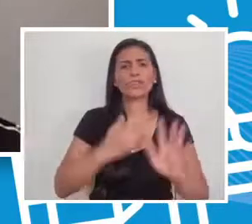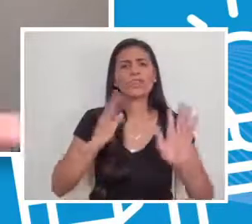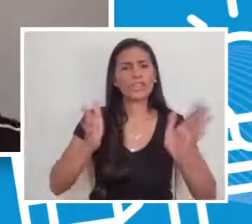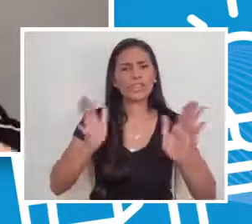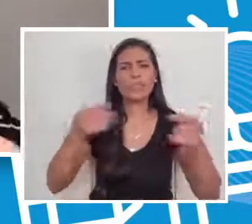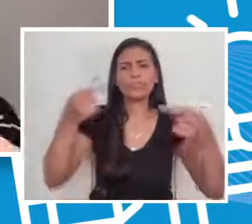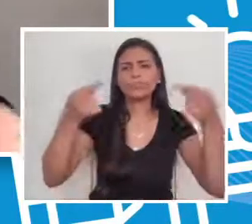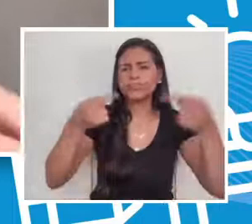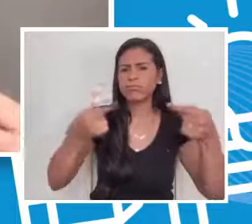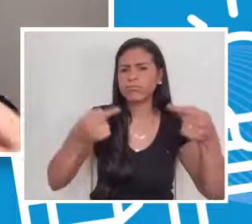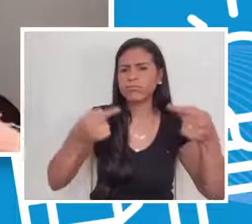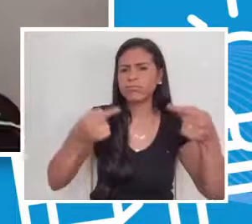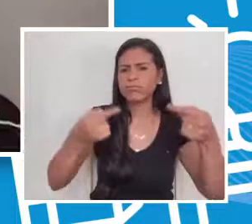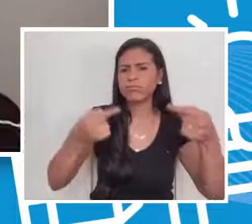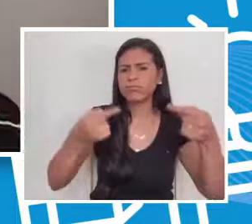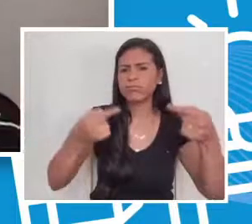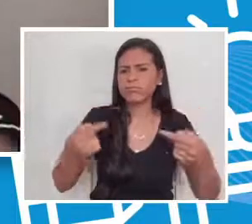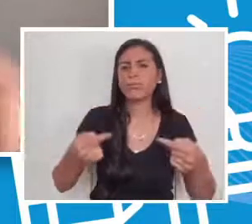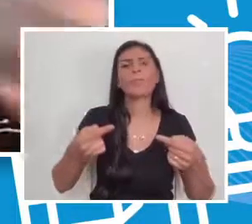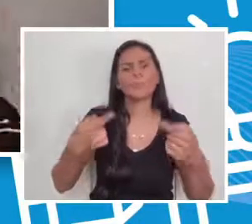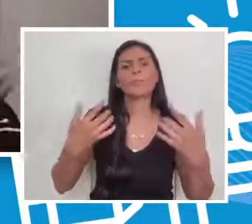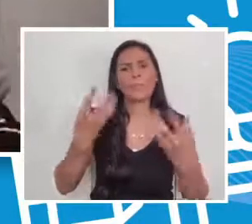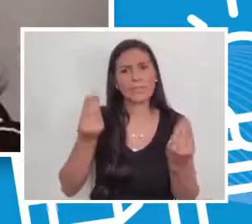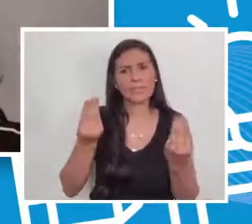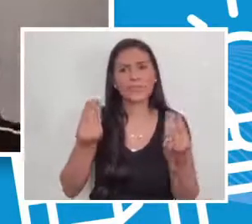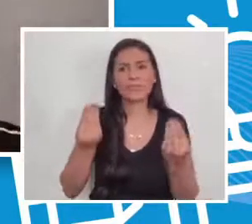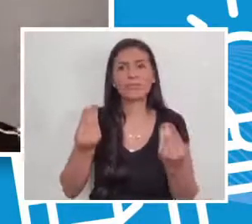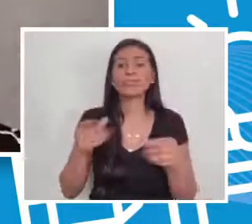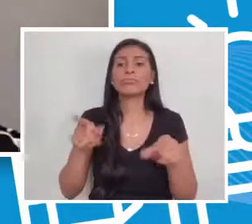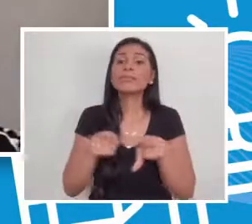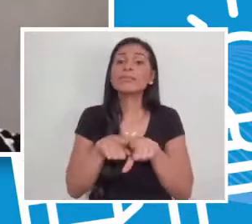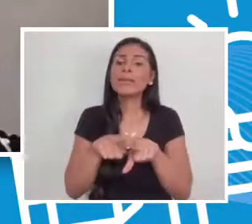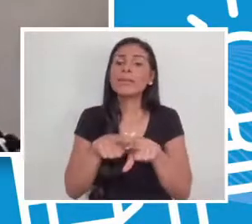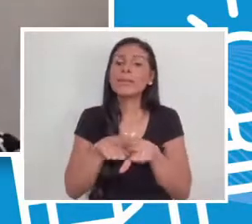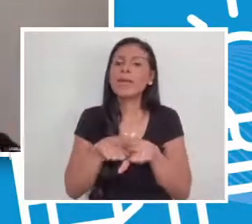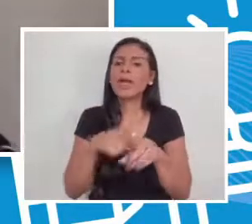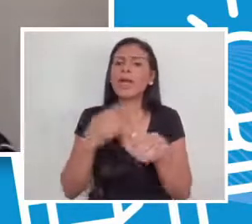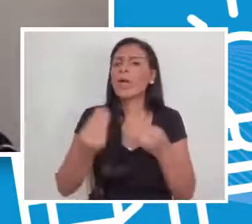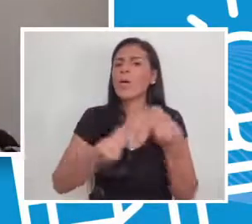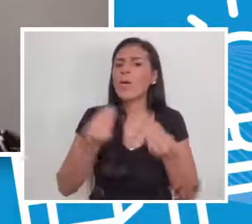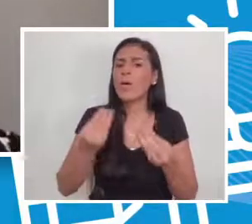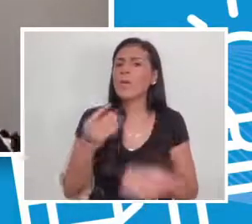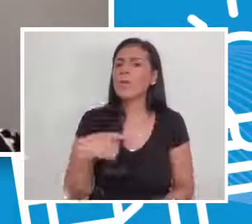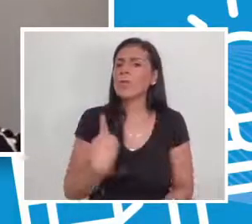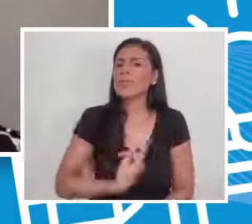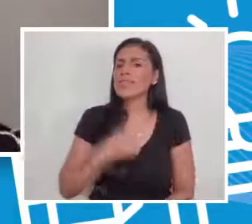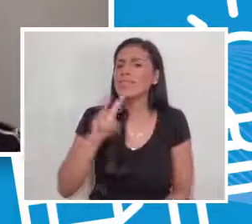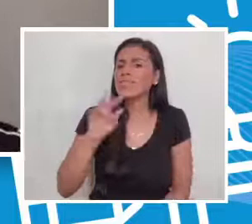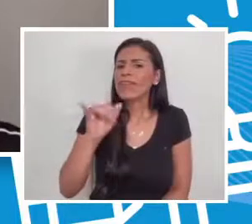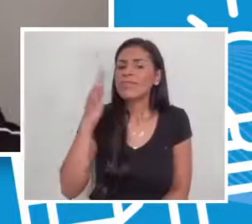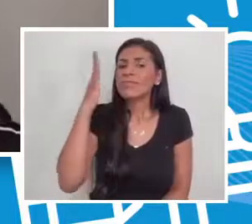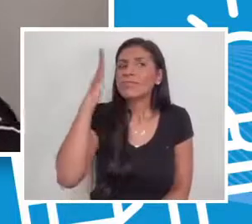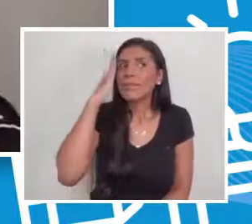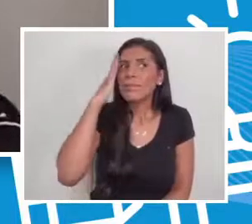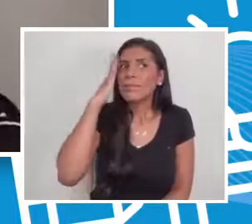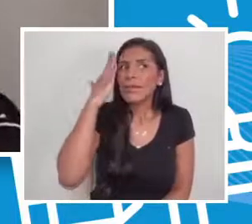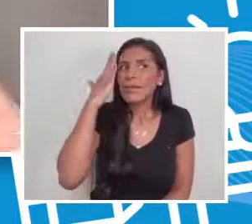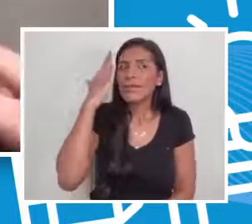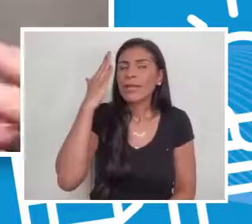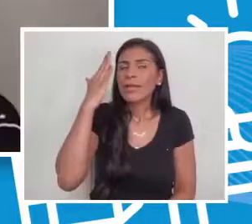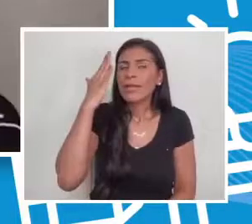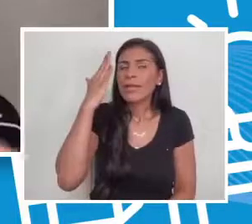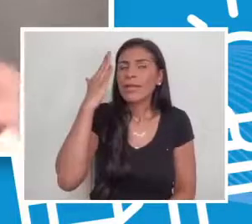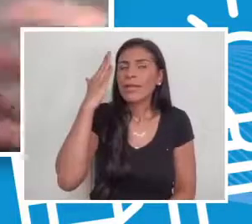se aquilo que a gente está entendendo importante ser aprendido está sendo aprendido pelos estudantes? Então,